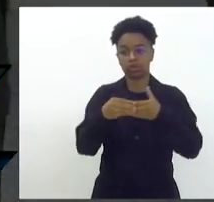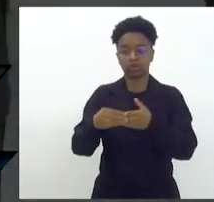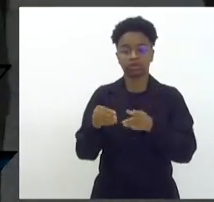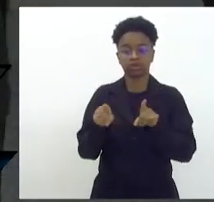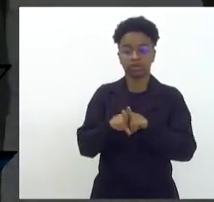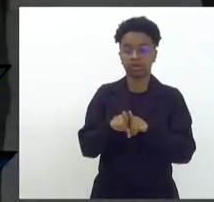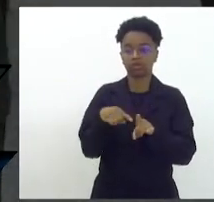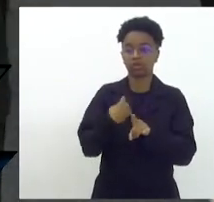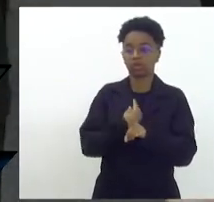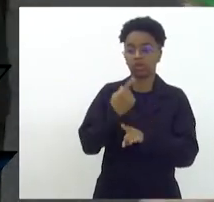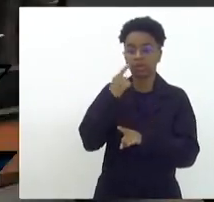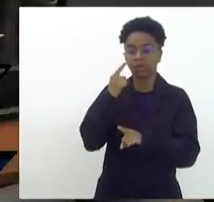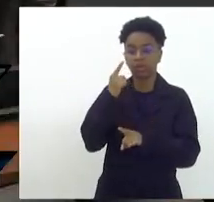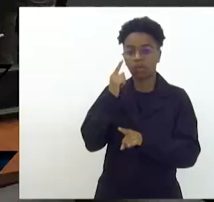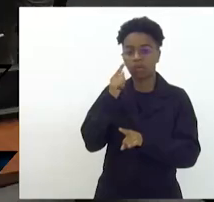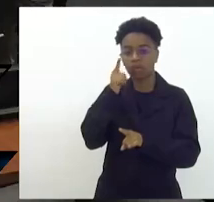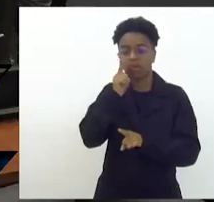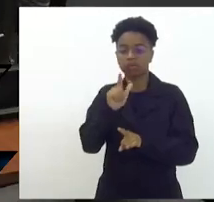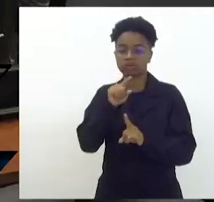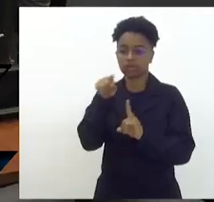esse objetivo